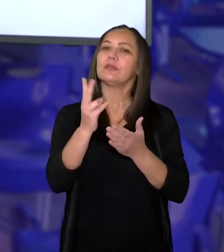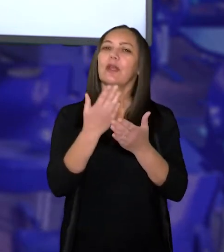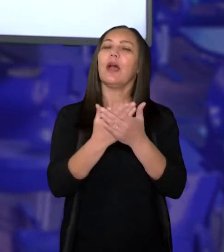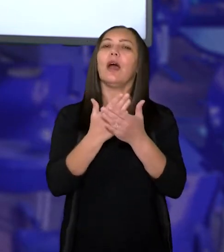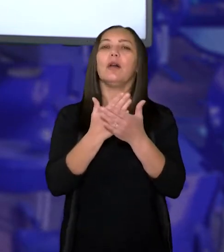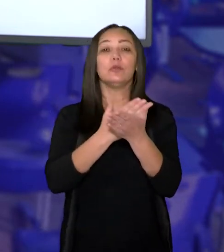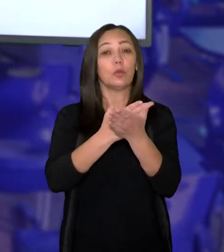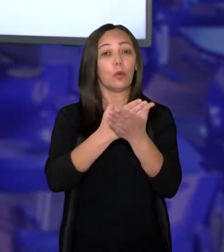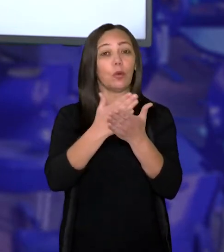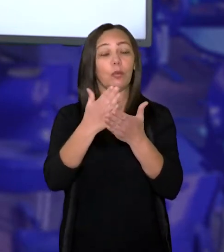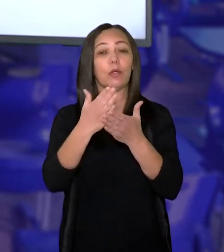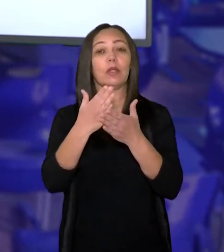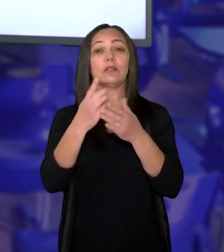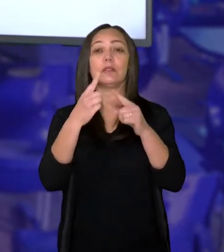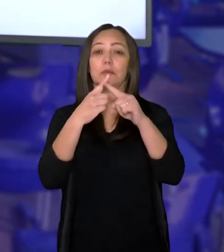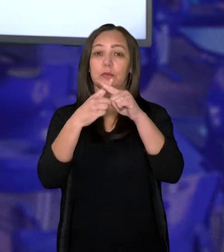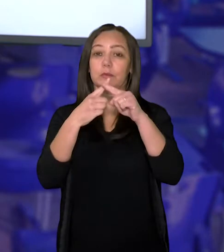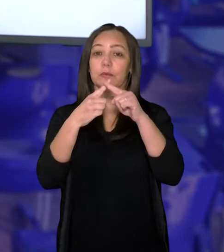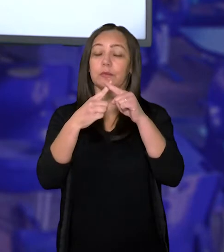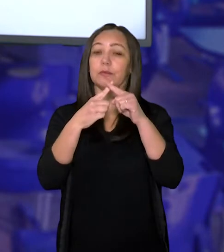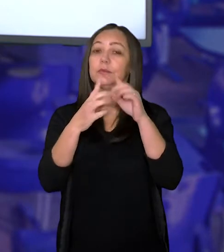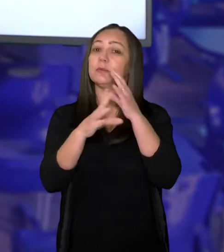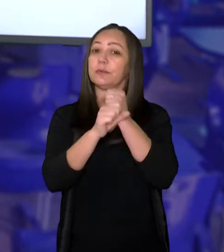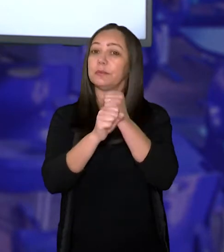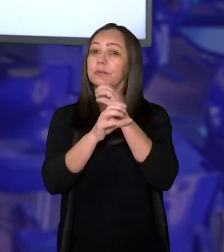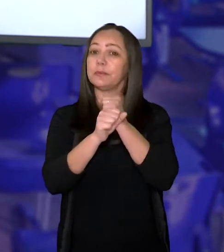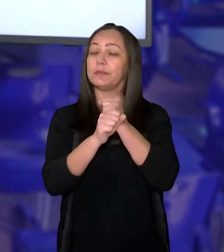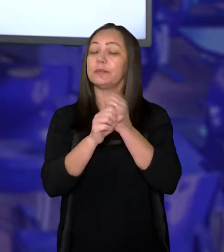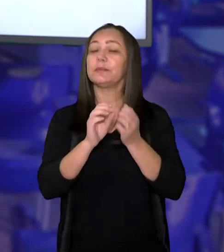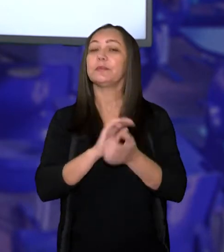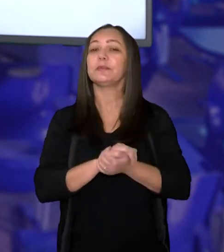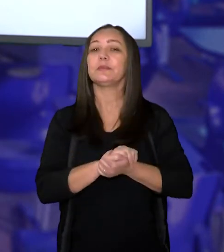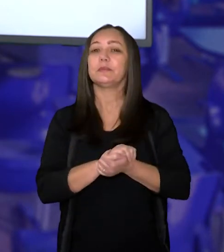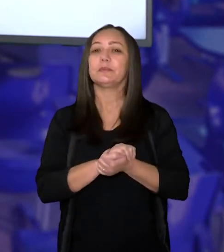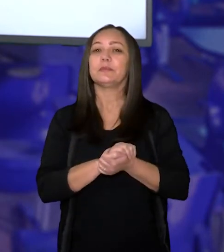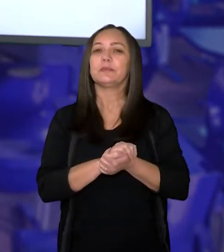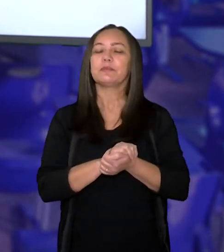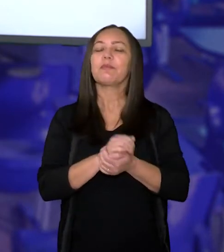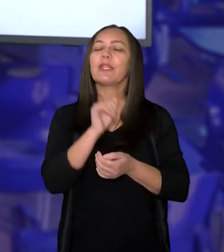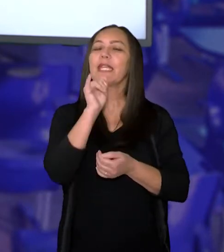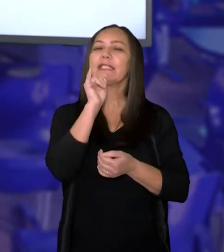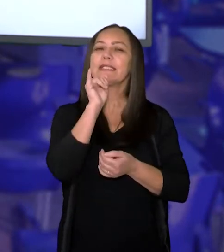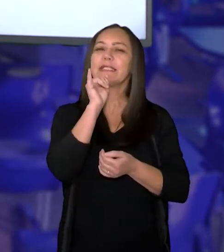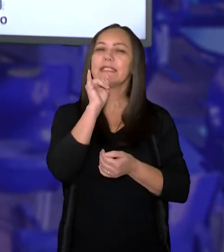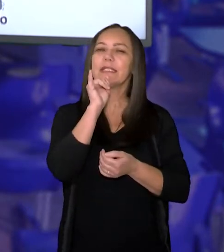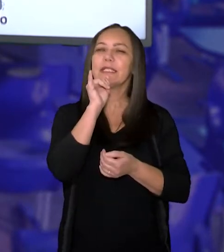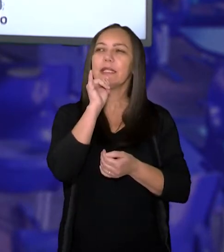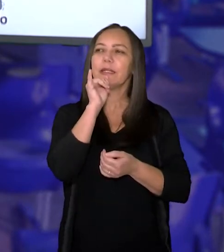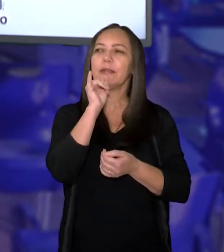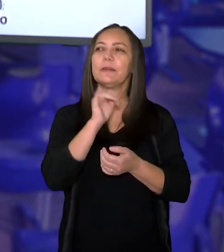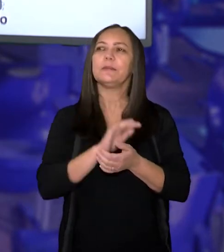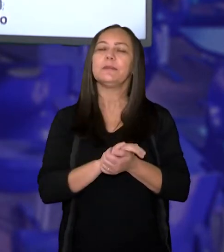de princípio multiplicativo da contagem. Eu tenho um exemplo.